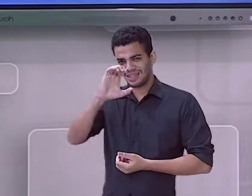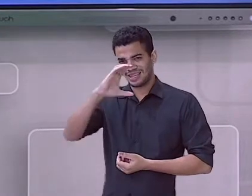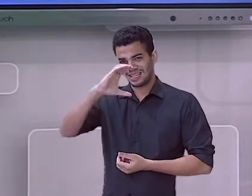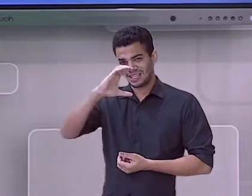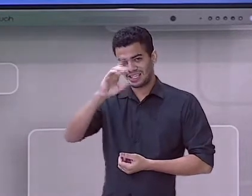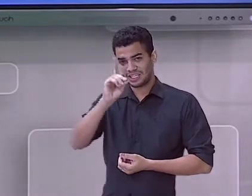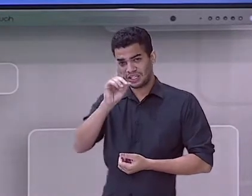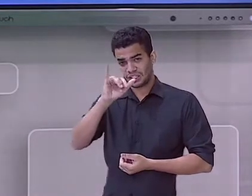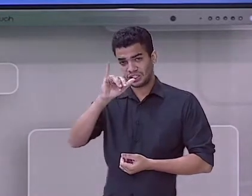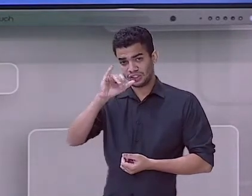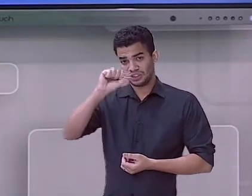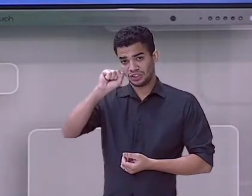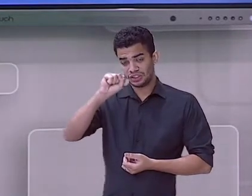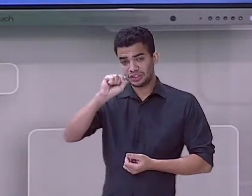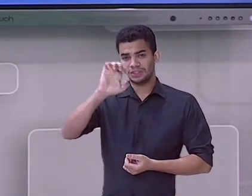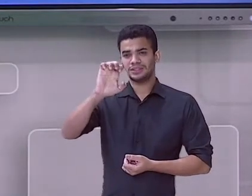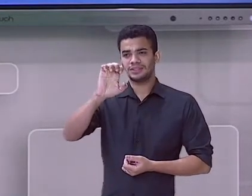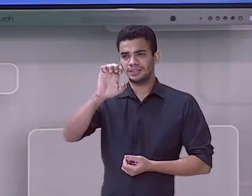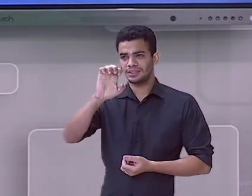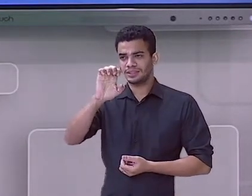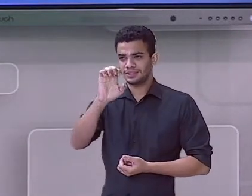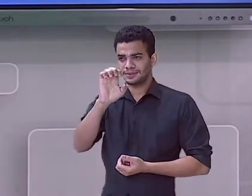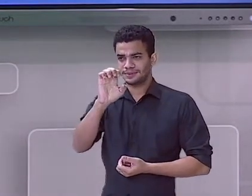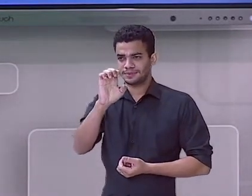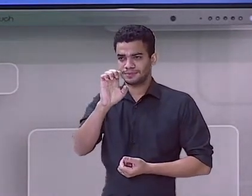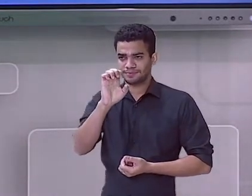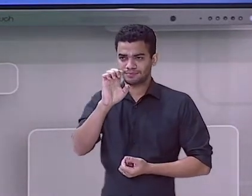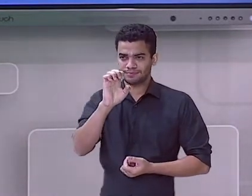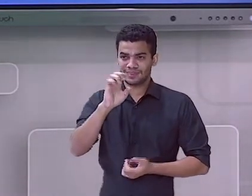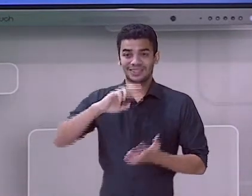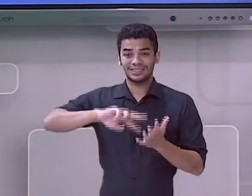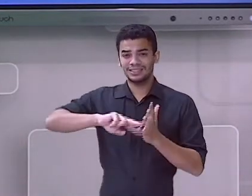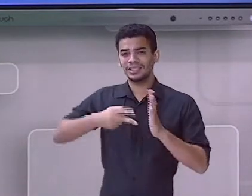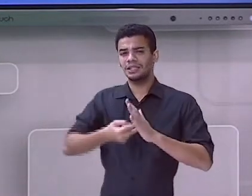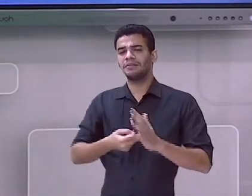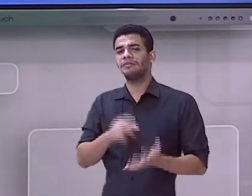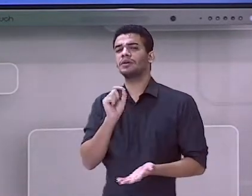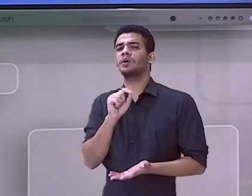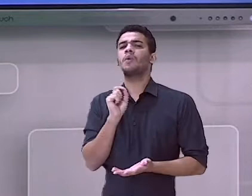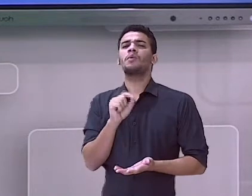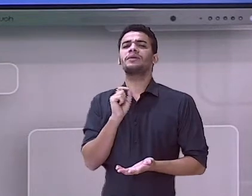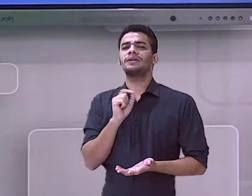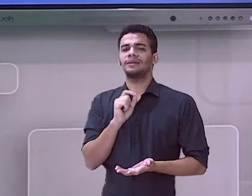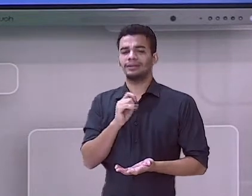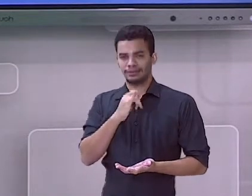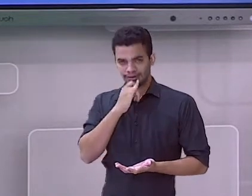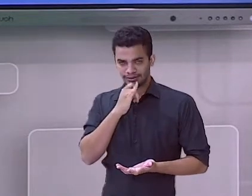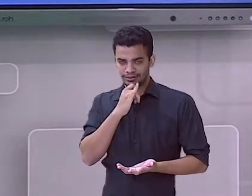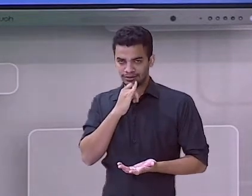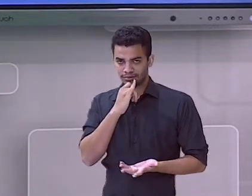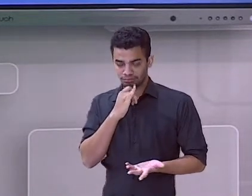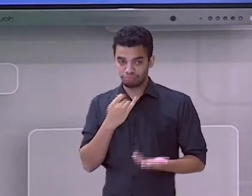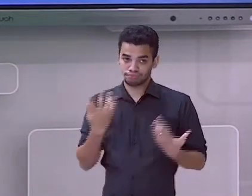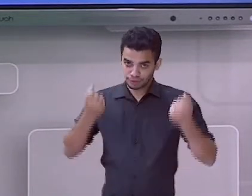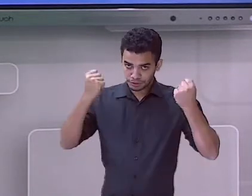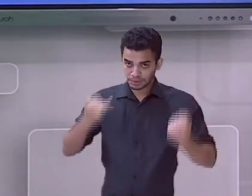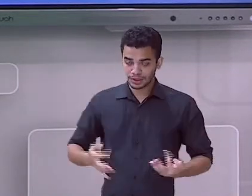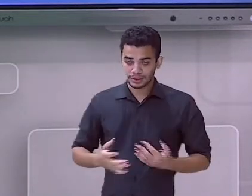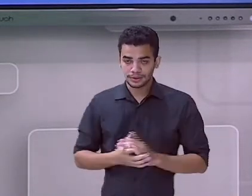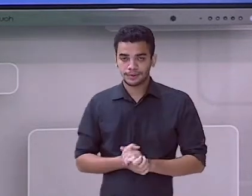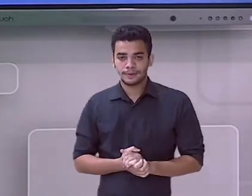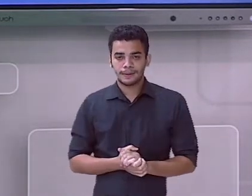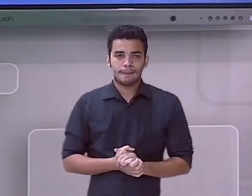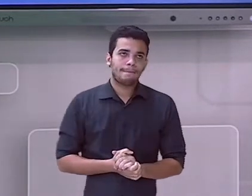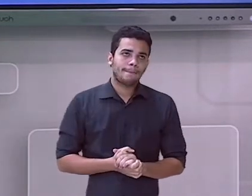ekdousis. Ekdousis. Então, olha só, gente. O que seria a equidise? Muitas